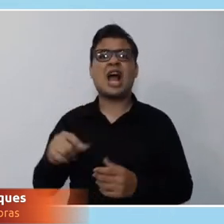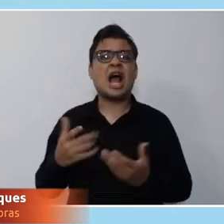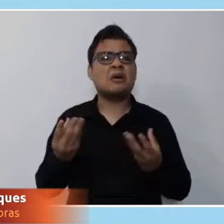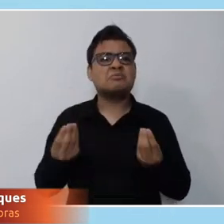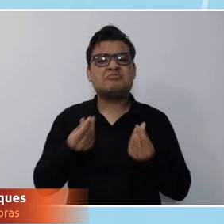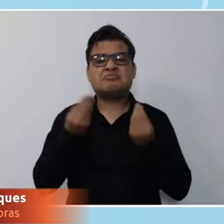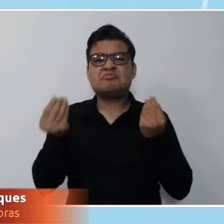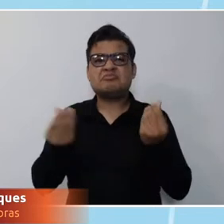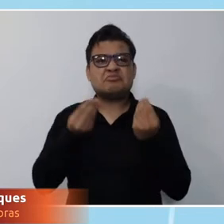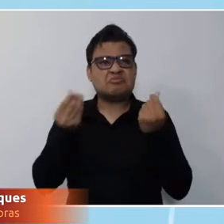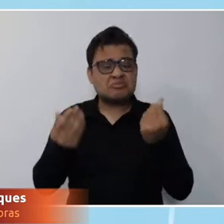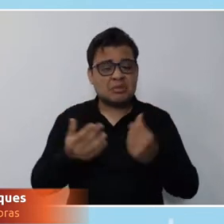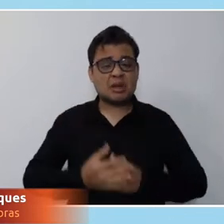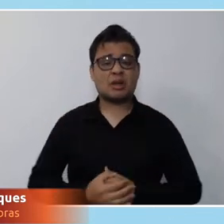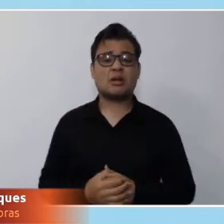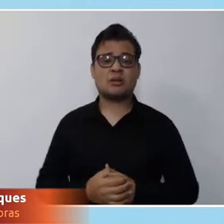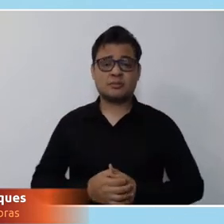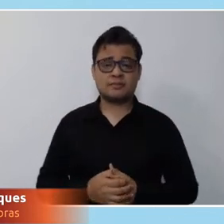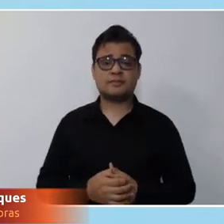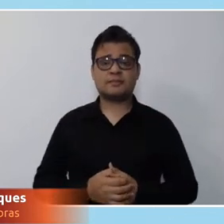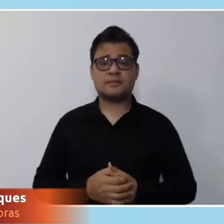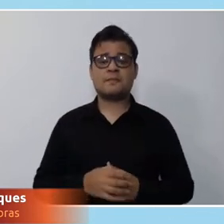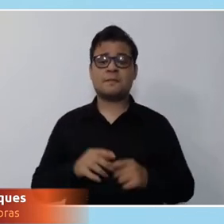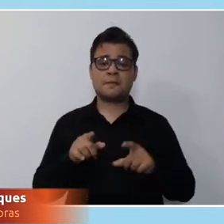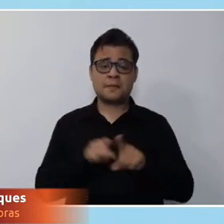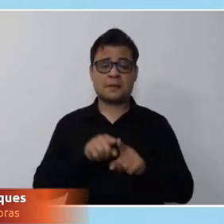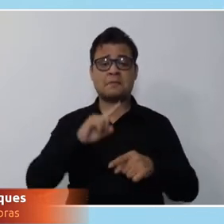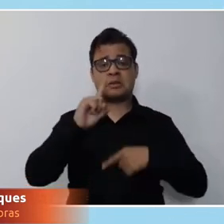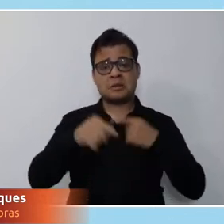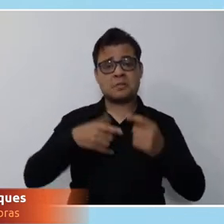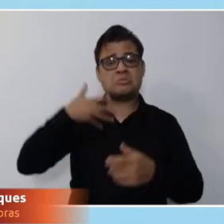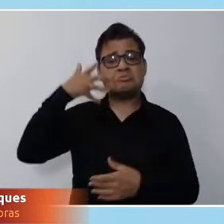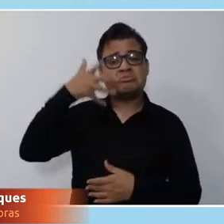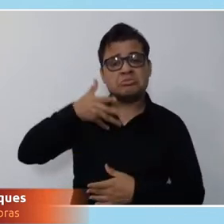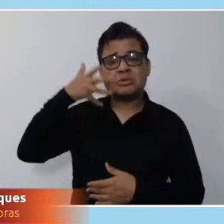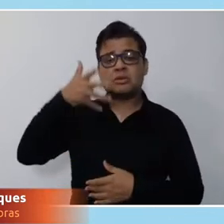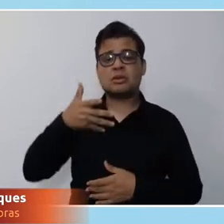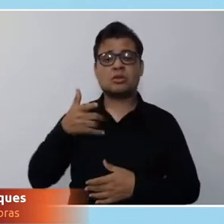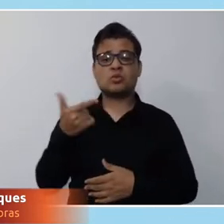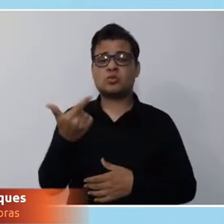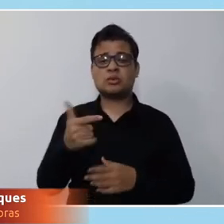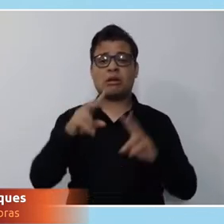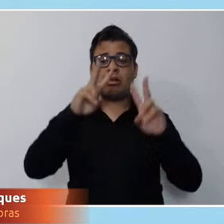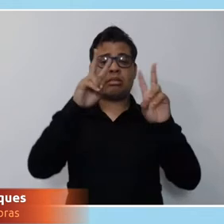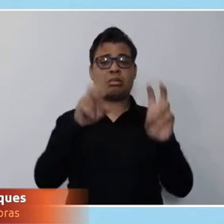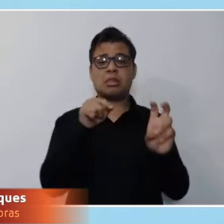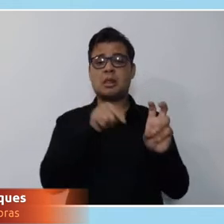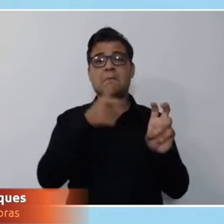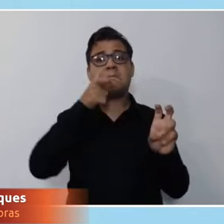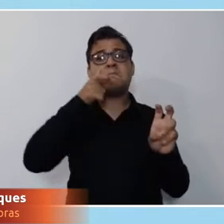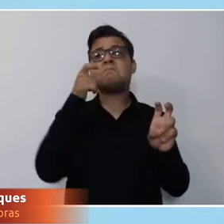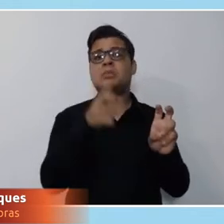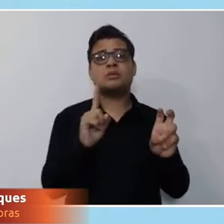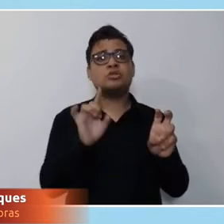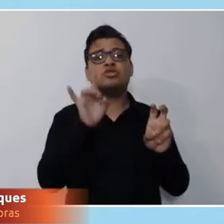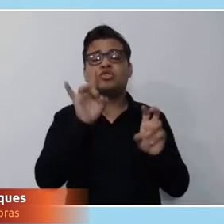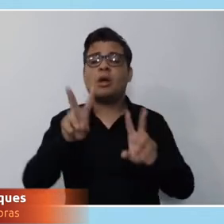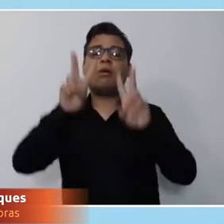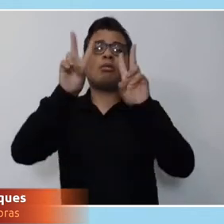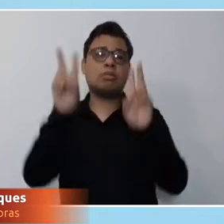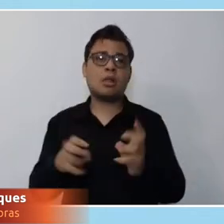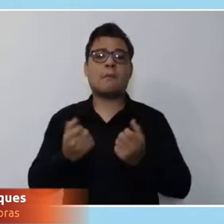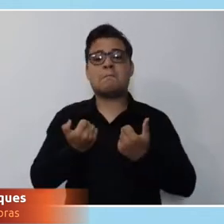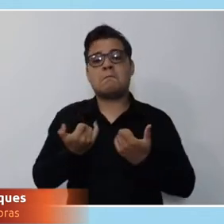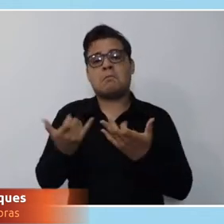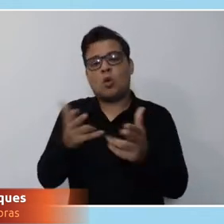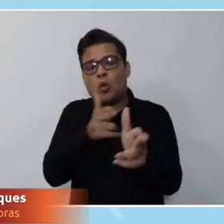Jair Bolsonaro depois dessa reunião, em que nenhum tema foi tratado além dos fertilizantes e